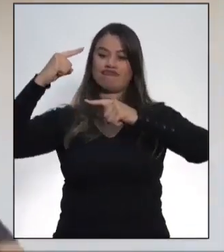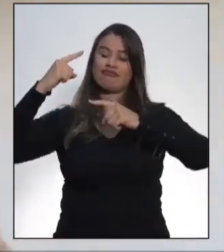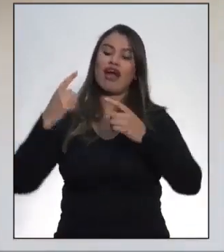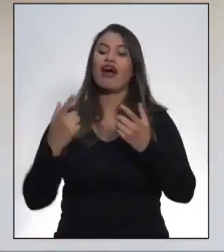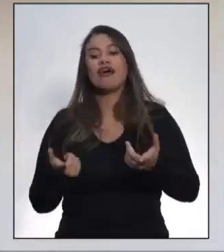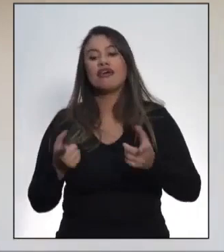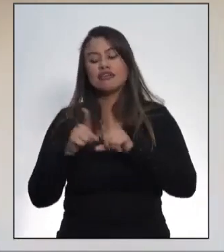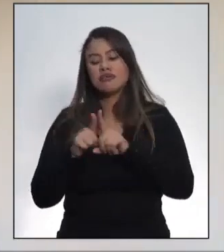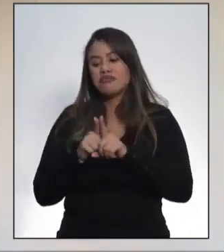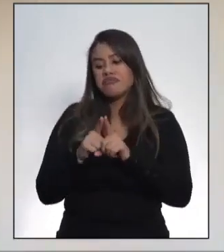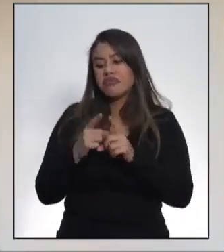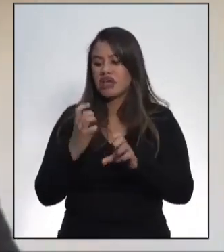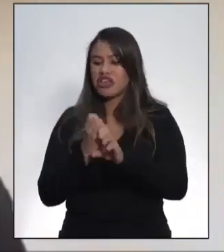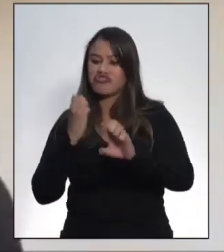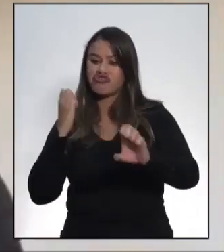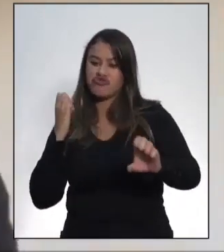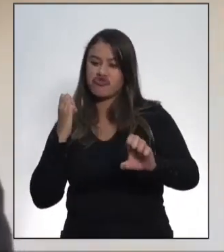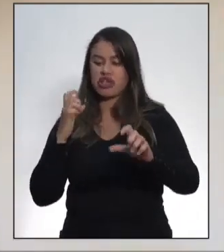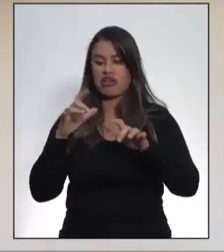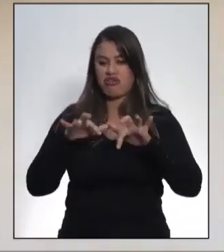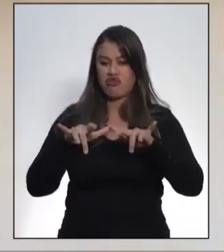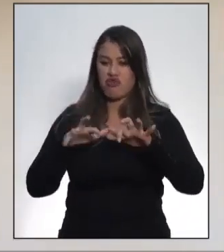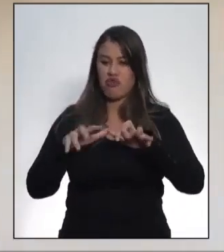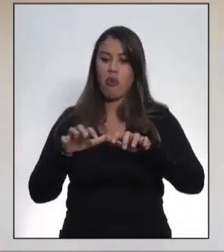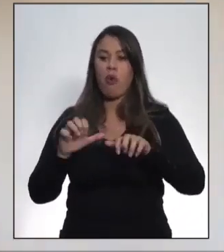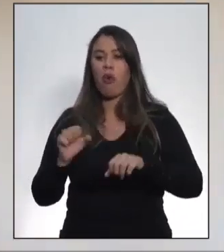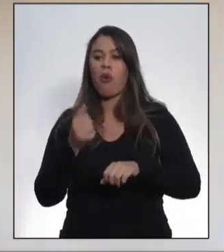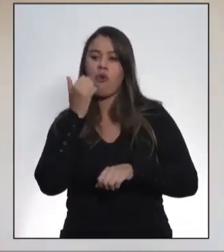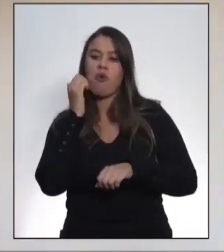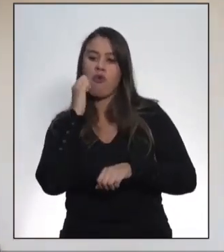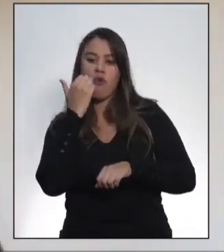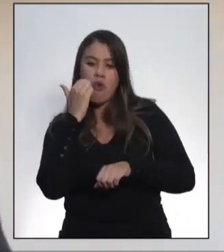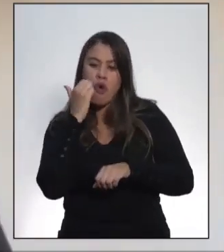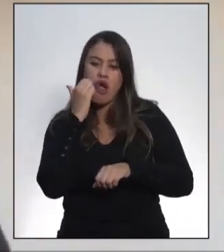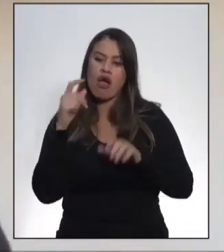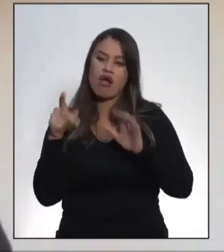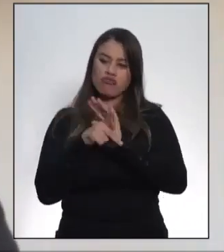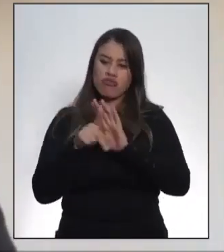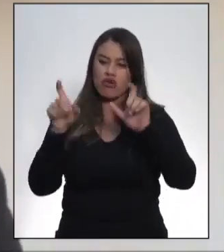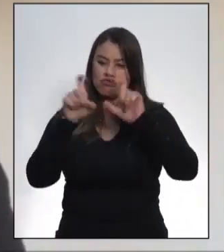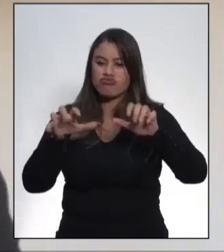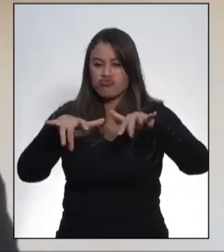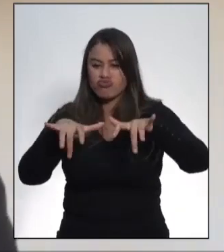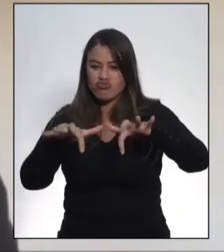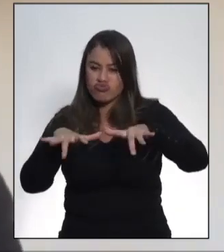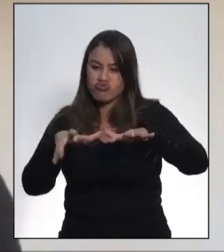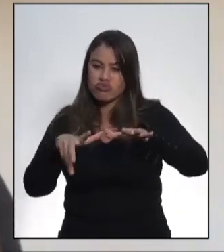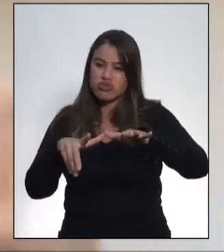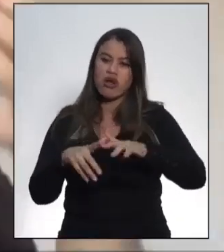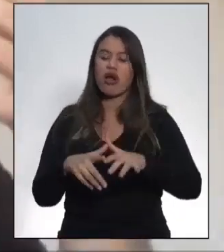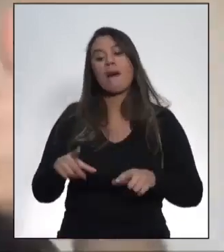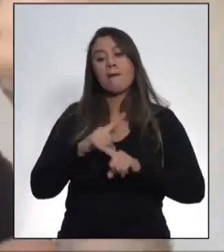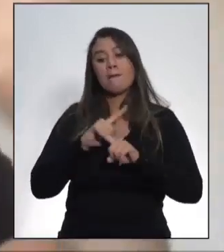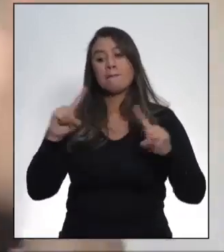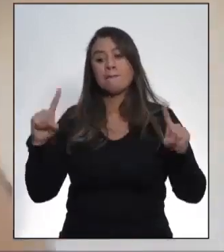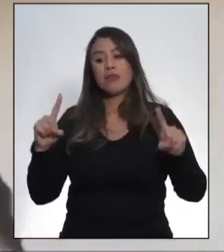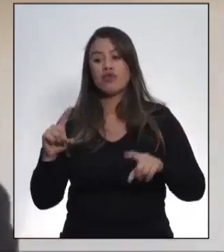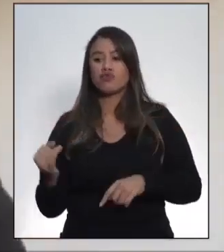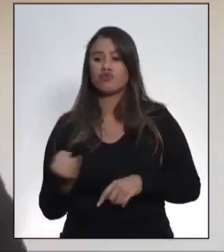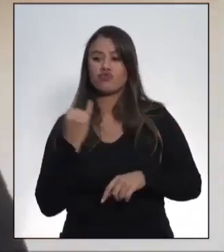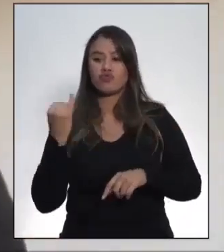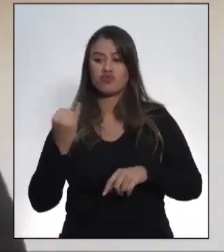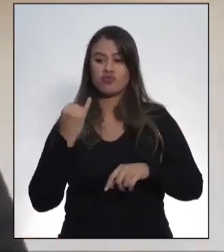ou fazendo informática, ou fazendo ciência da computação. É absolutamente essencial que você tenha um casamento